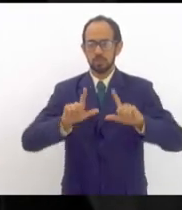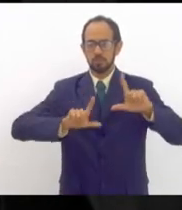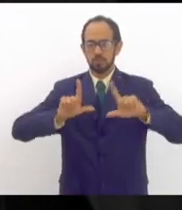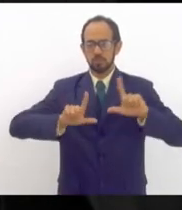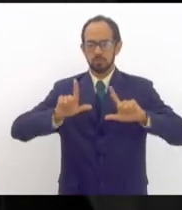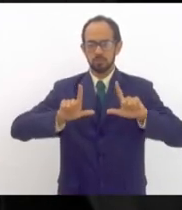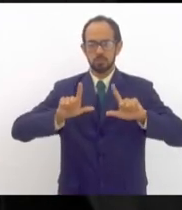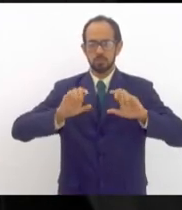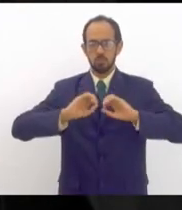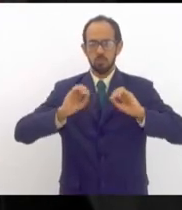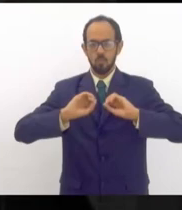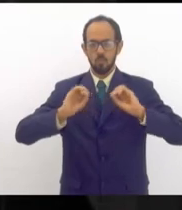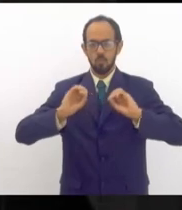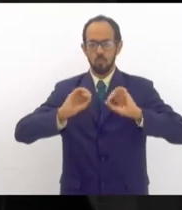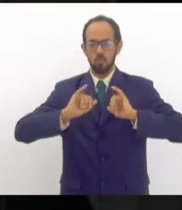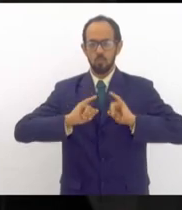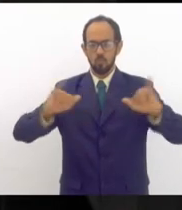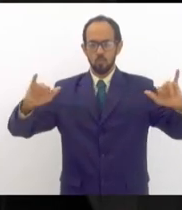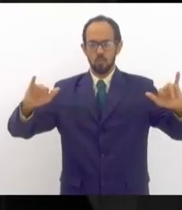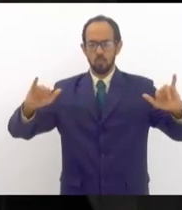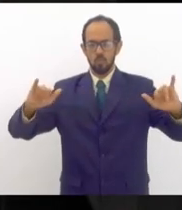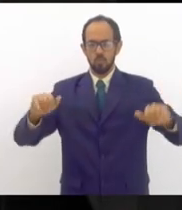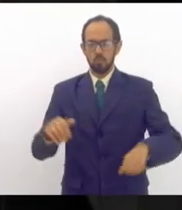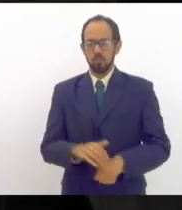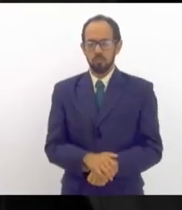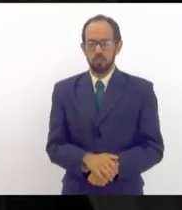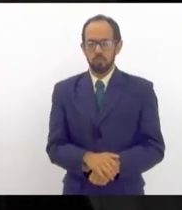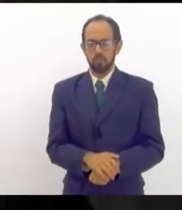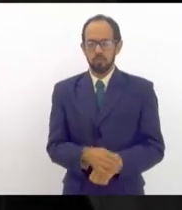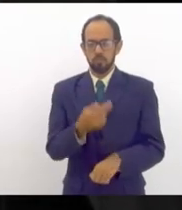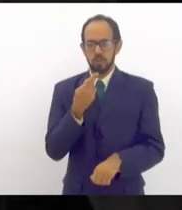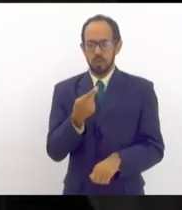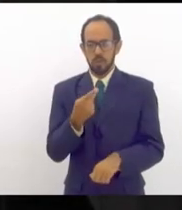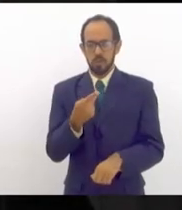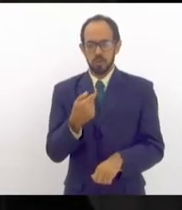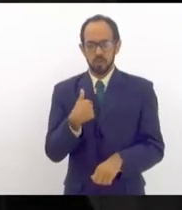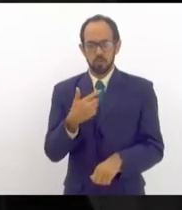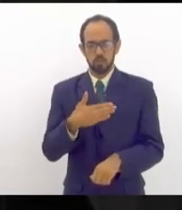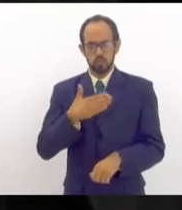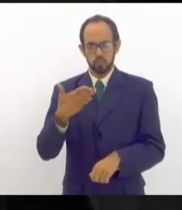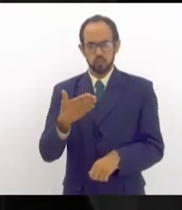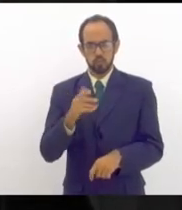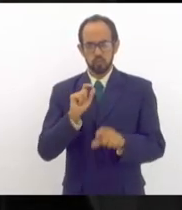nota nenhuma ênfase o que me espanta